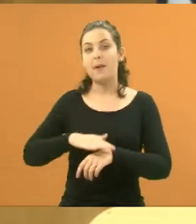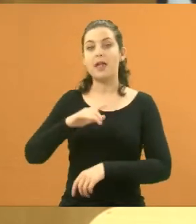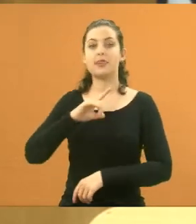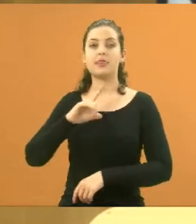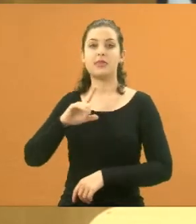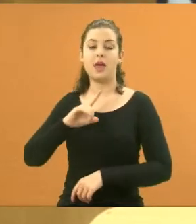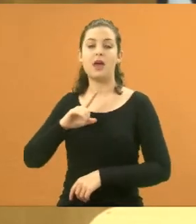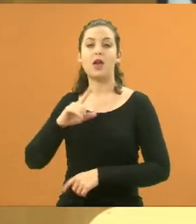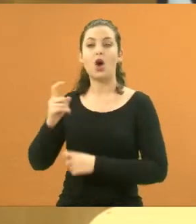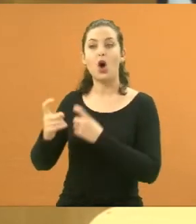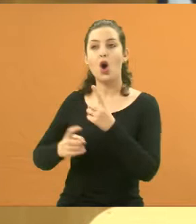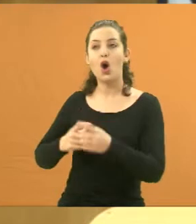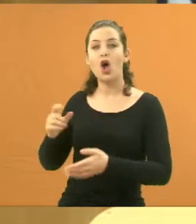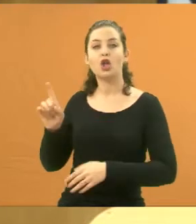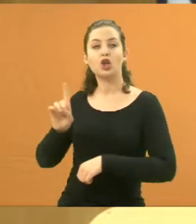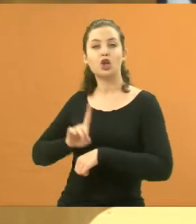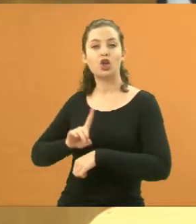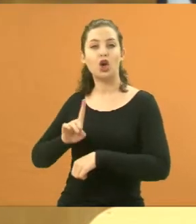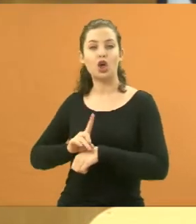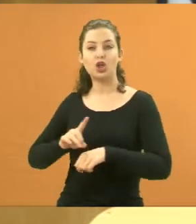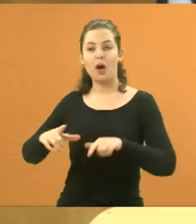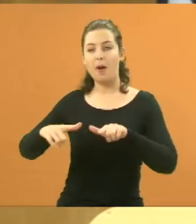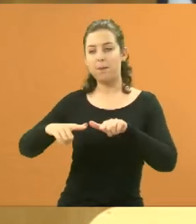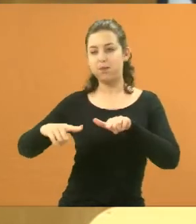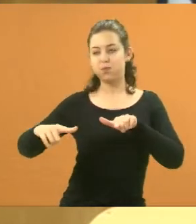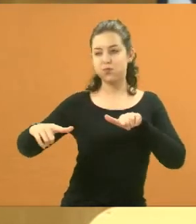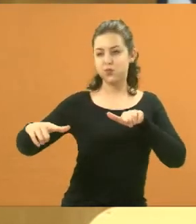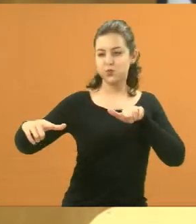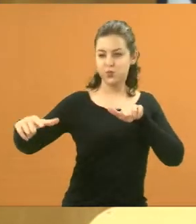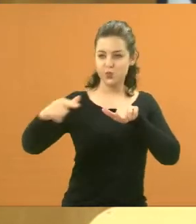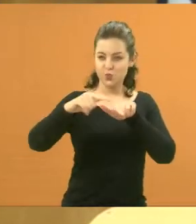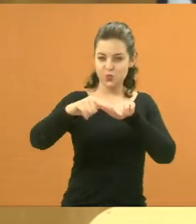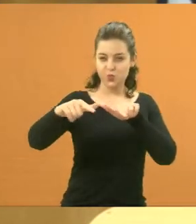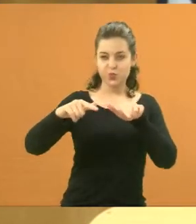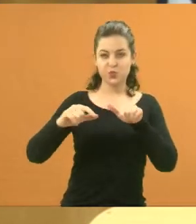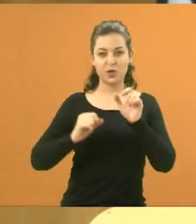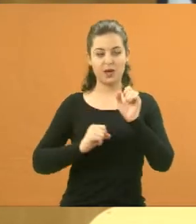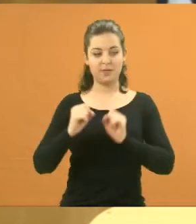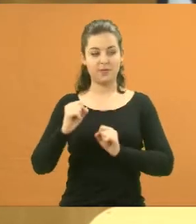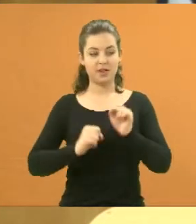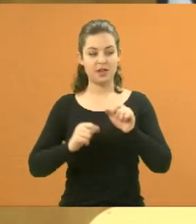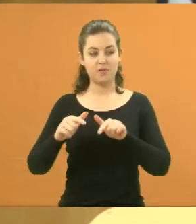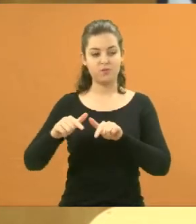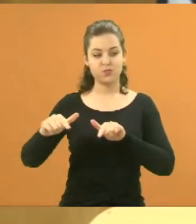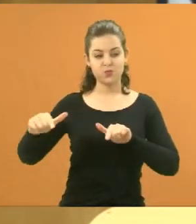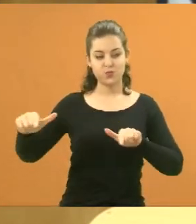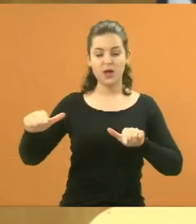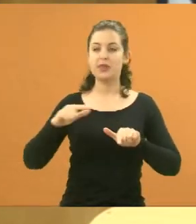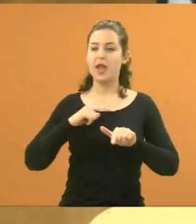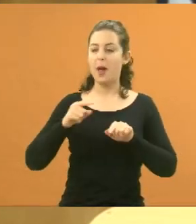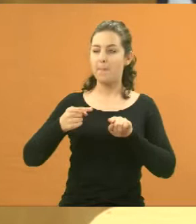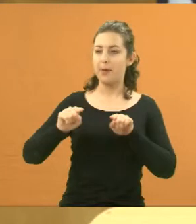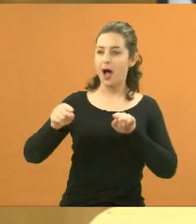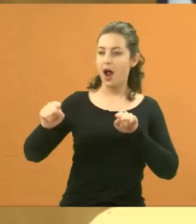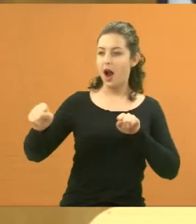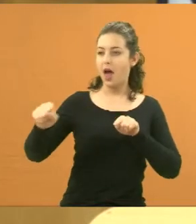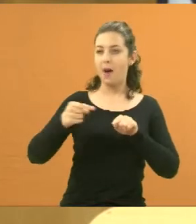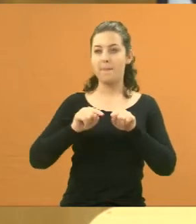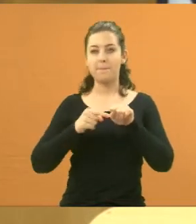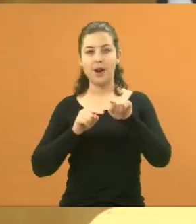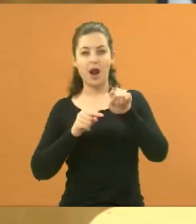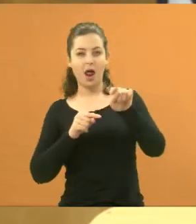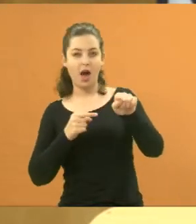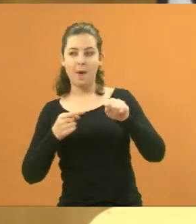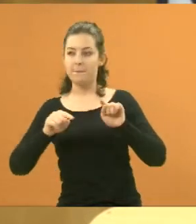na cidade, os loteadores, por exemplo, e grandes empresários mesmo, que têm áreas extensas por esparramado pela nossa cidade,